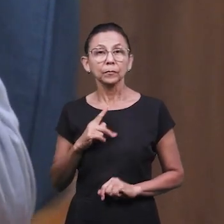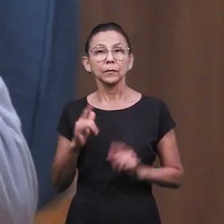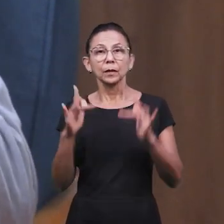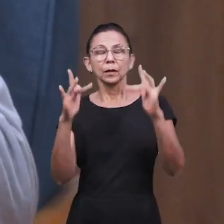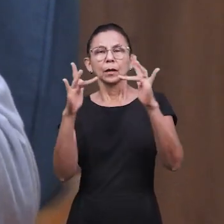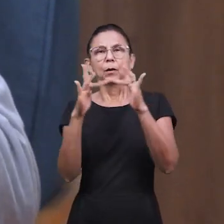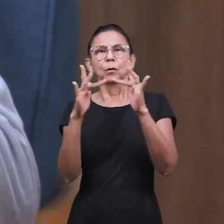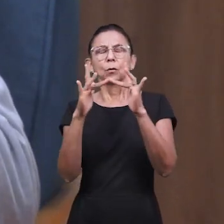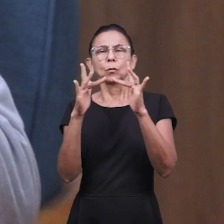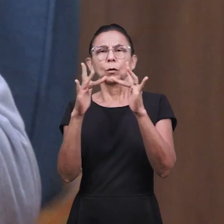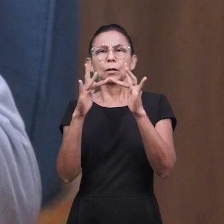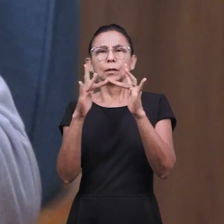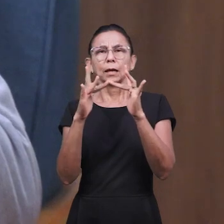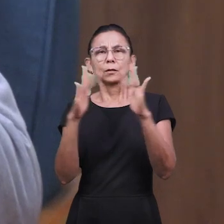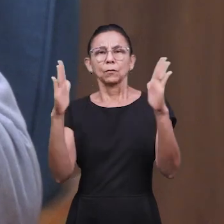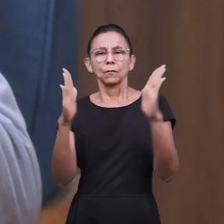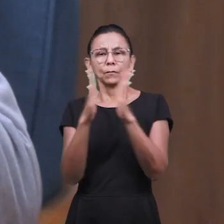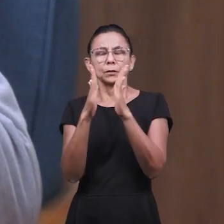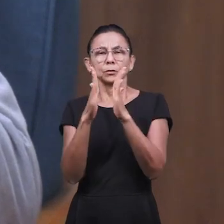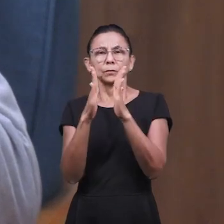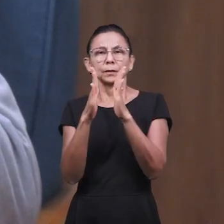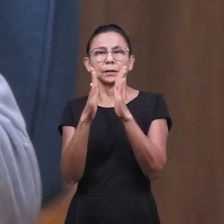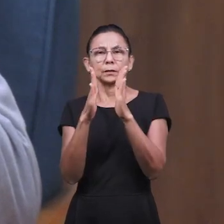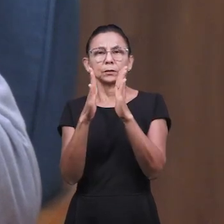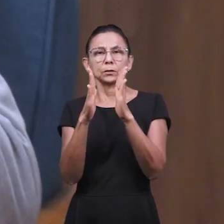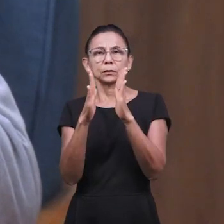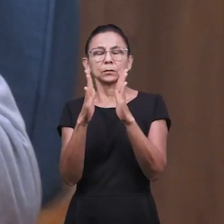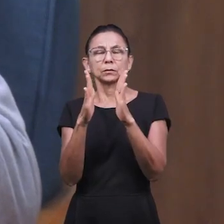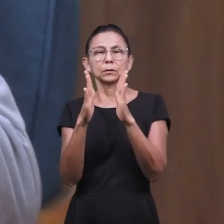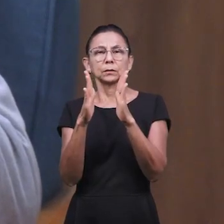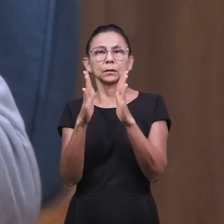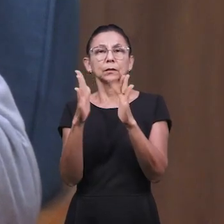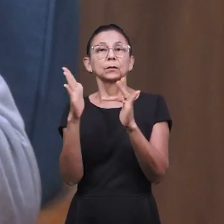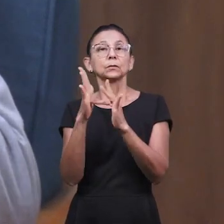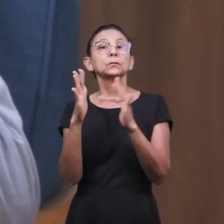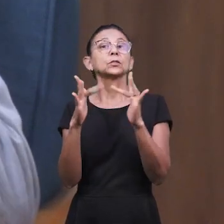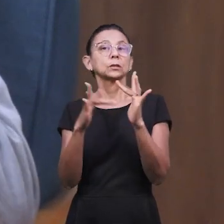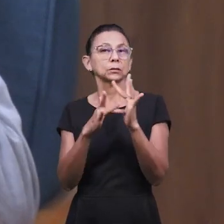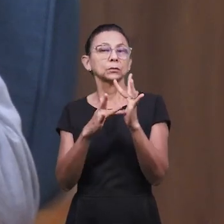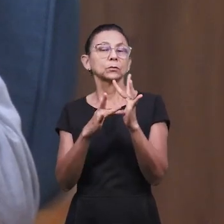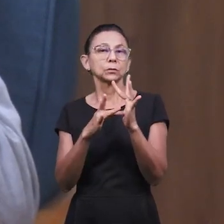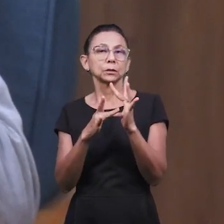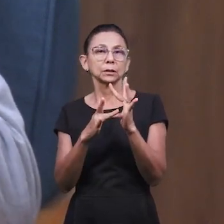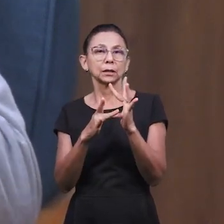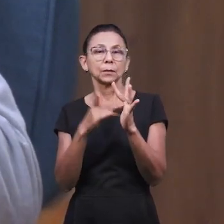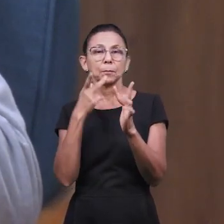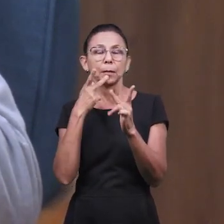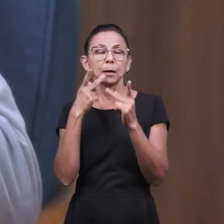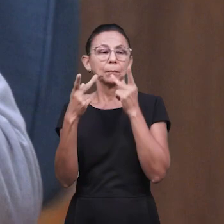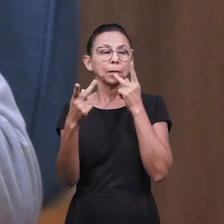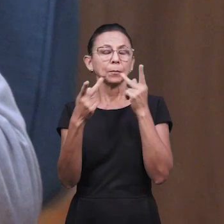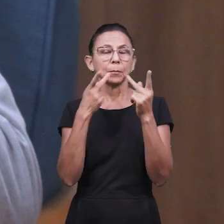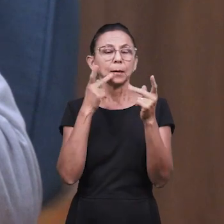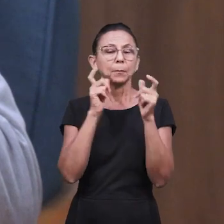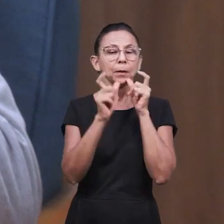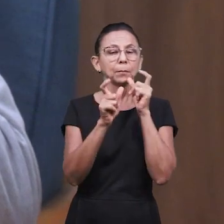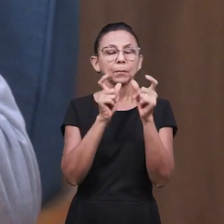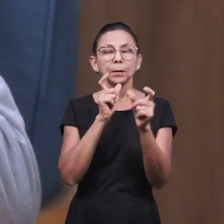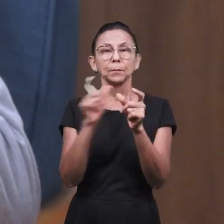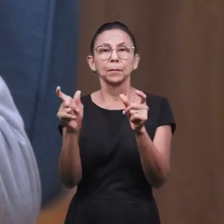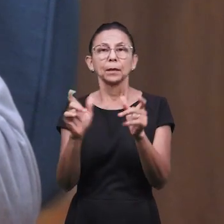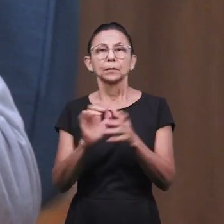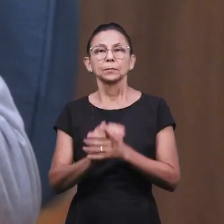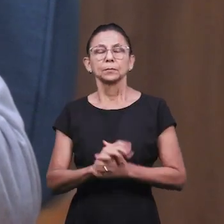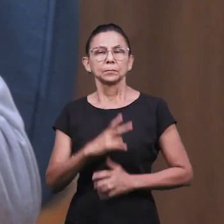do Senhor Jesus, não é? E quando o texto fala, porque o seu amor é melhor do que